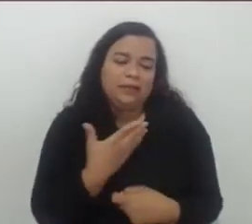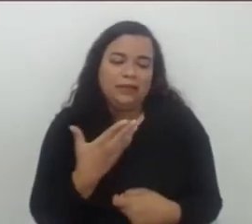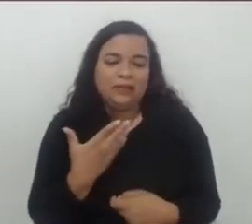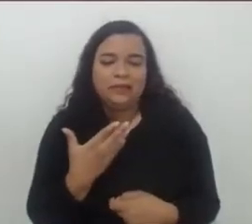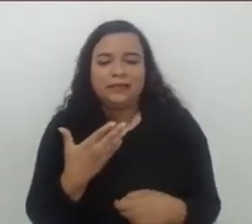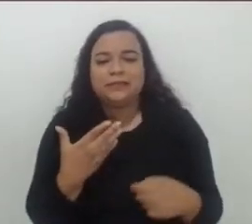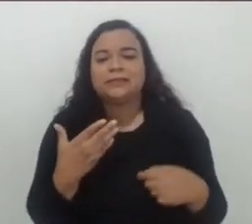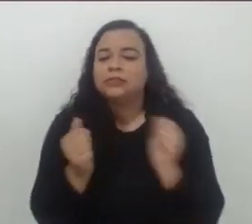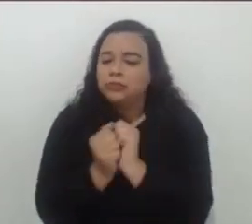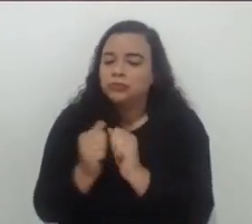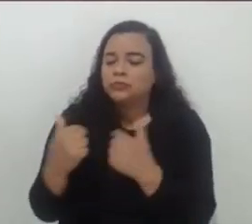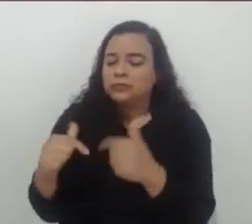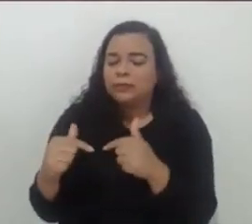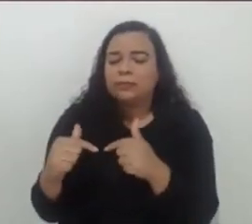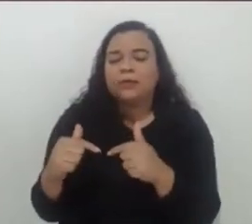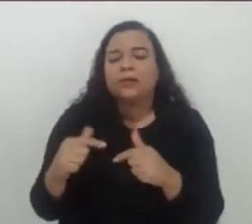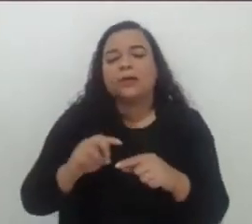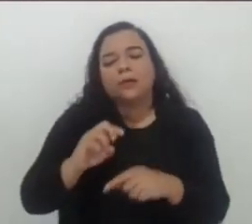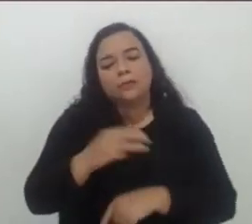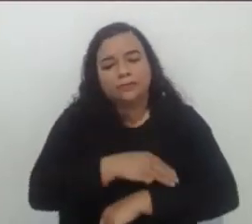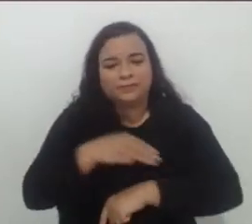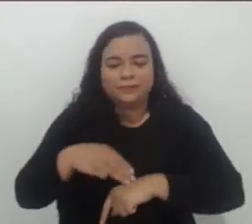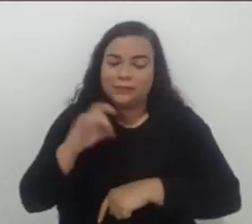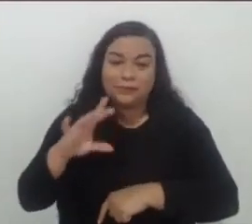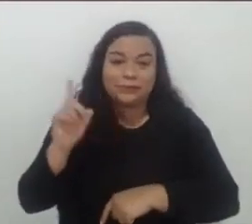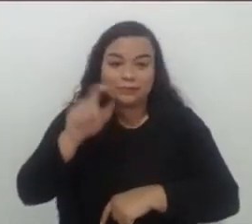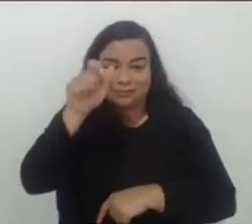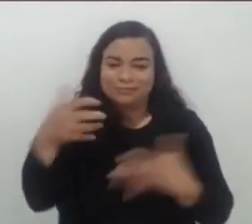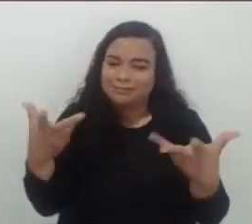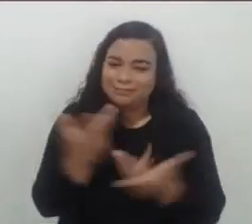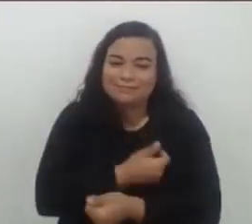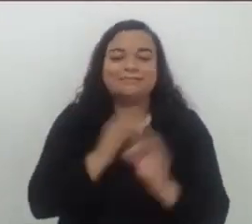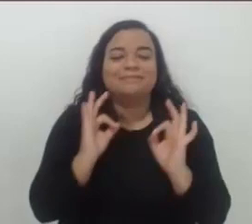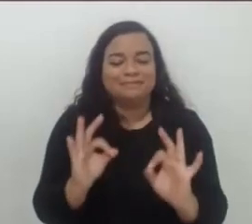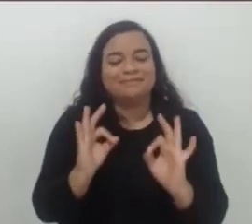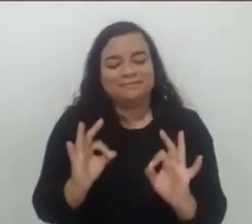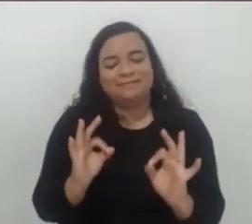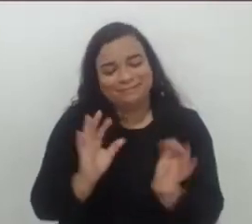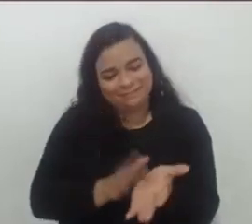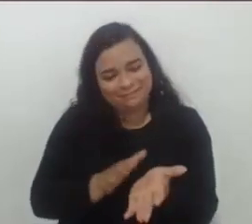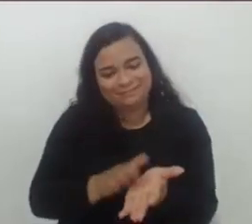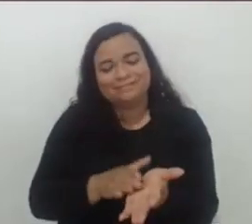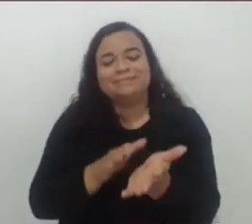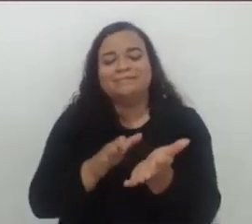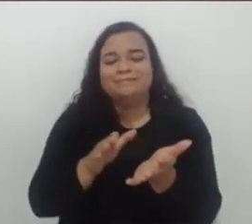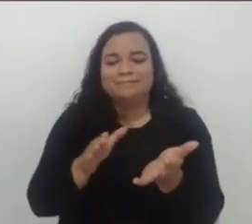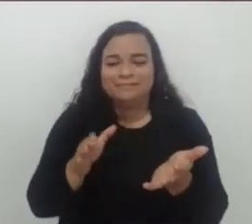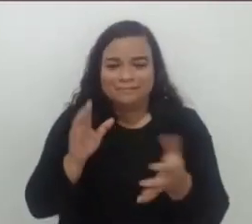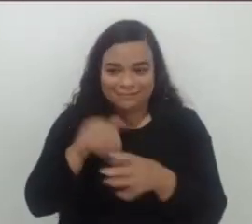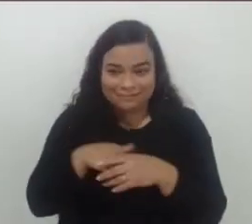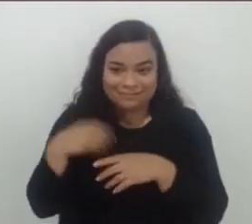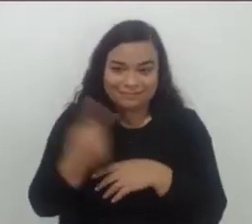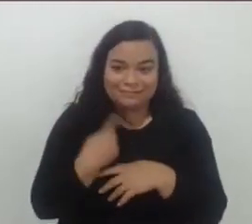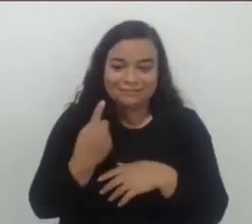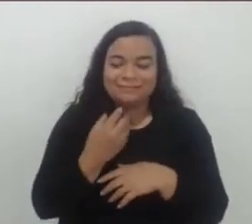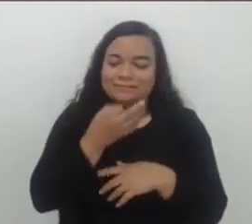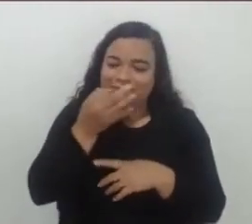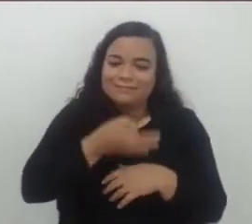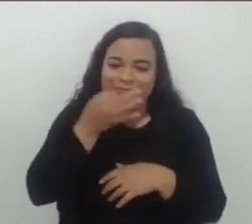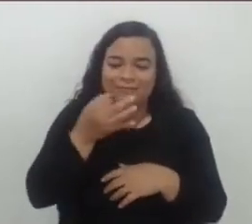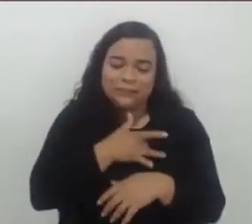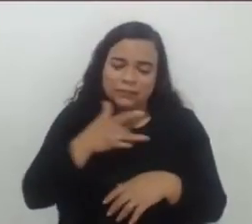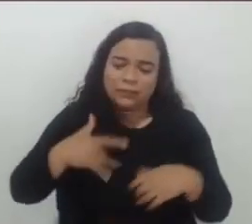como magistrada. Então, fica a proposição dos votos de felicitações, com muita